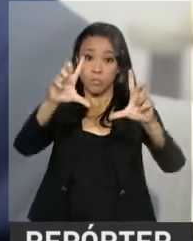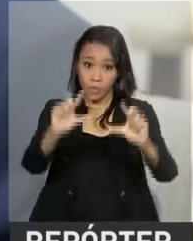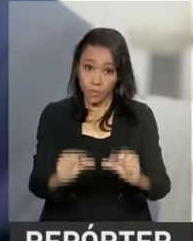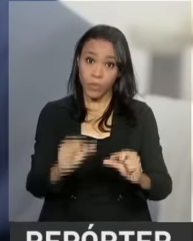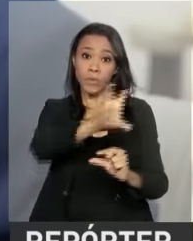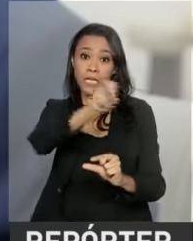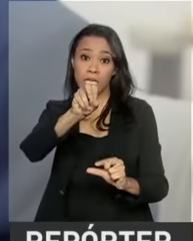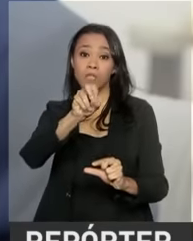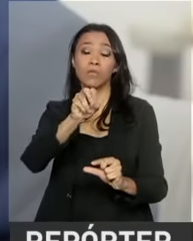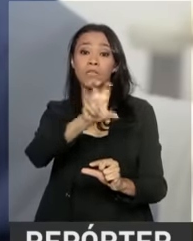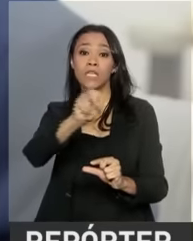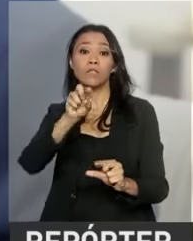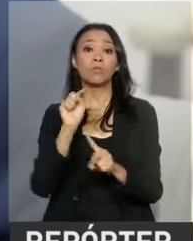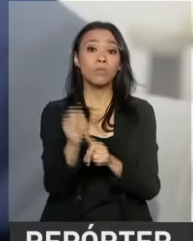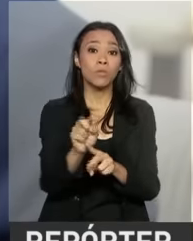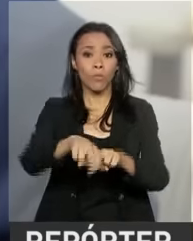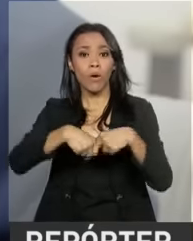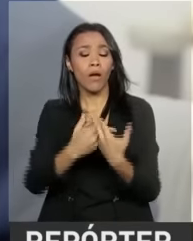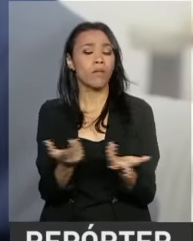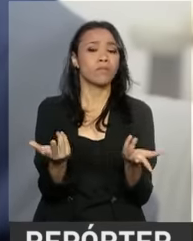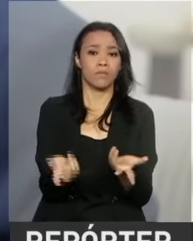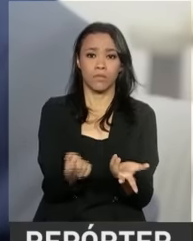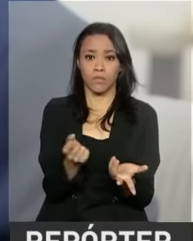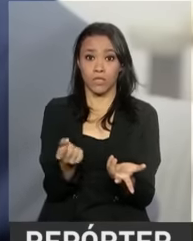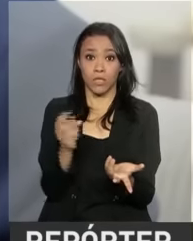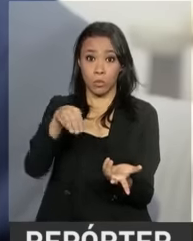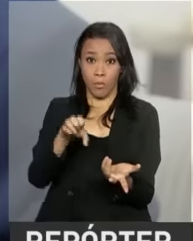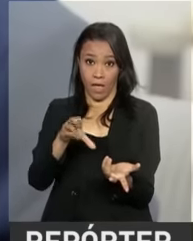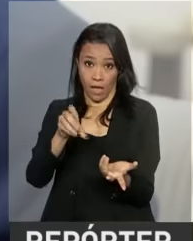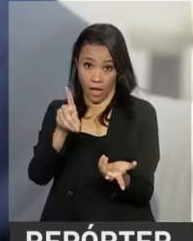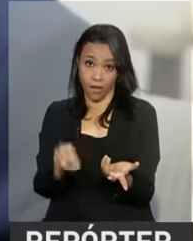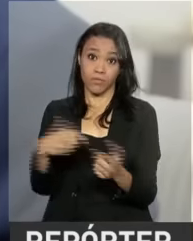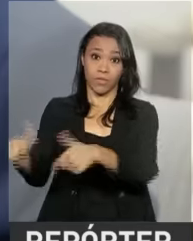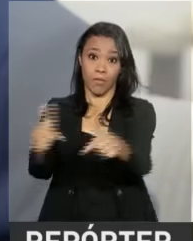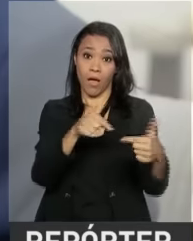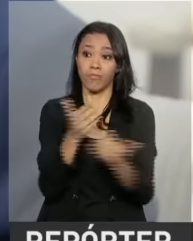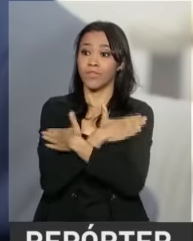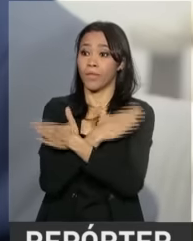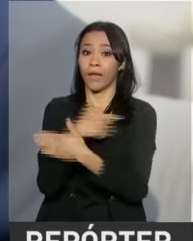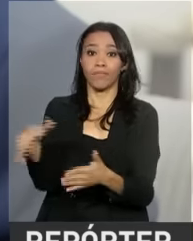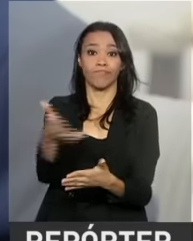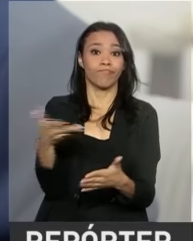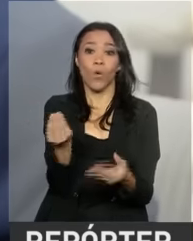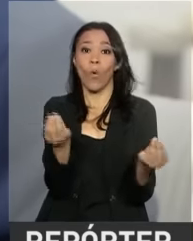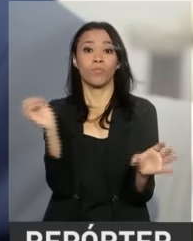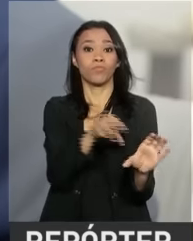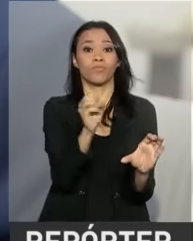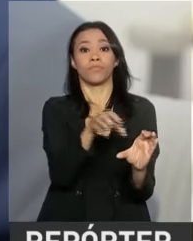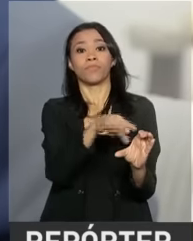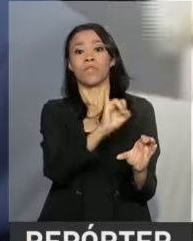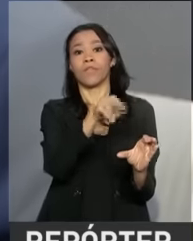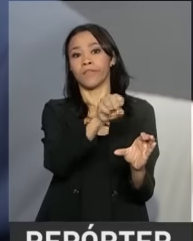em 500.000 aproximadamente esse ano em função do do mercado de trabalho do quadro do mercado de trabalho e do outro lado nós temos